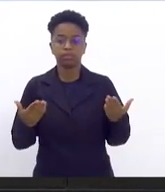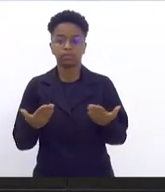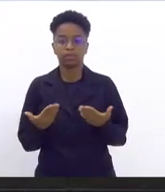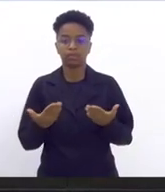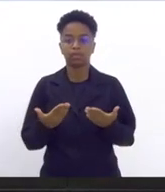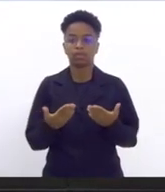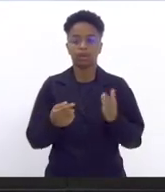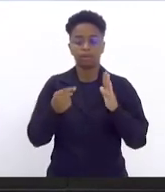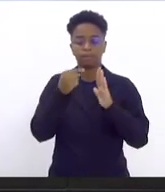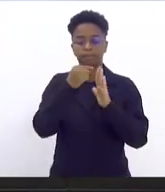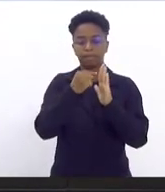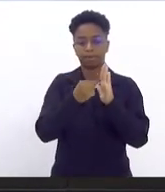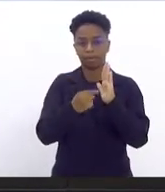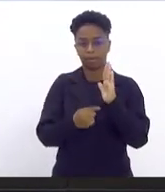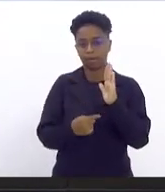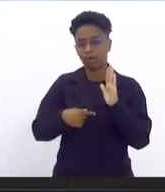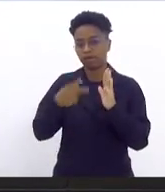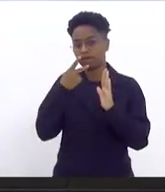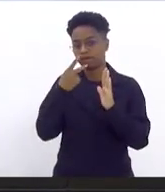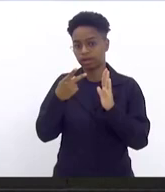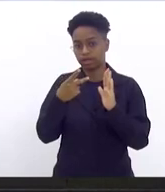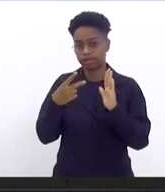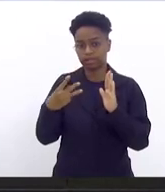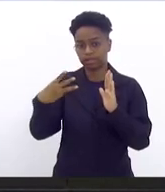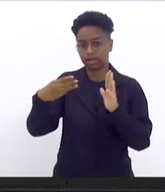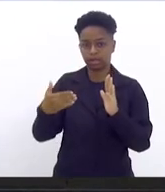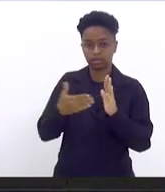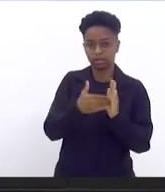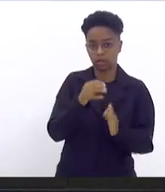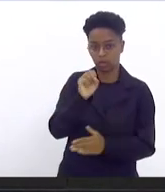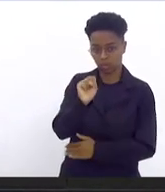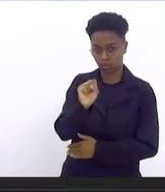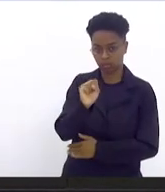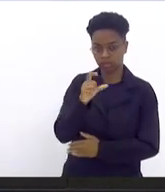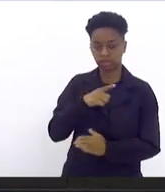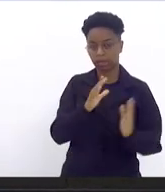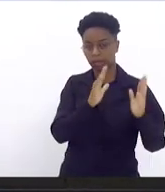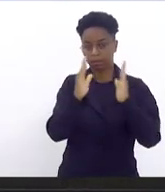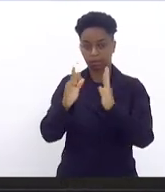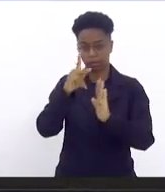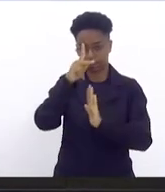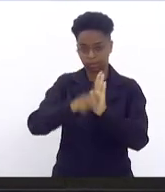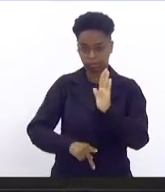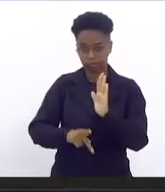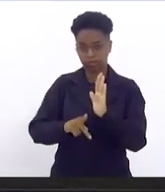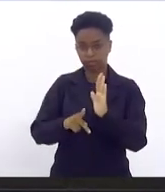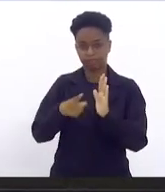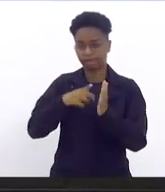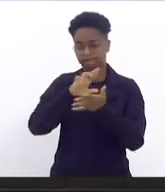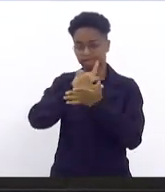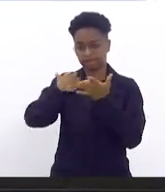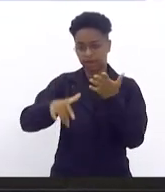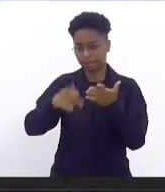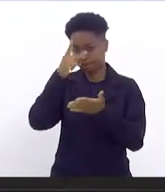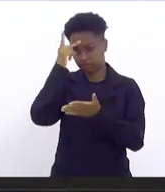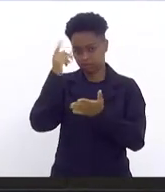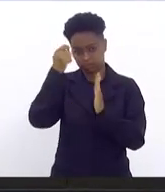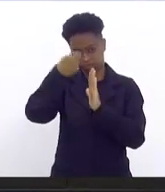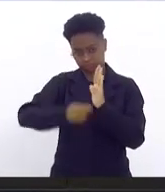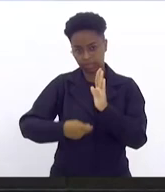Os próximos itens da pauta, me refiro especialmente do 3 ao 8, é o bloco de projetos de diferentes relatores que tratam de